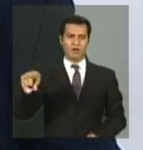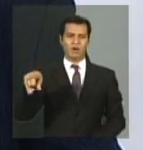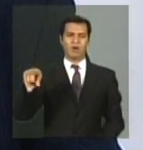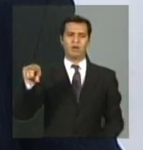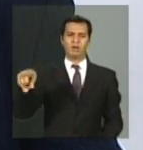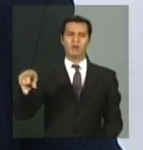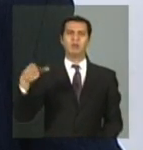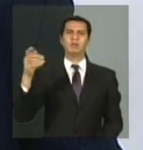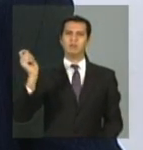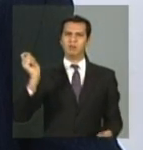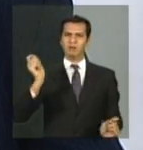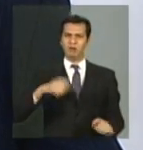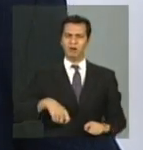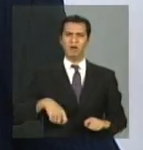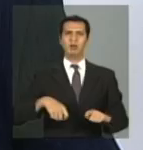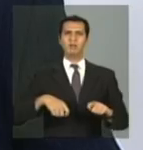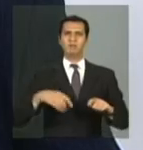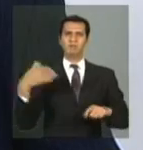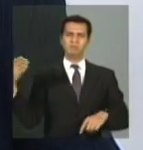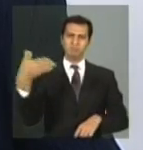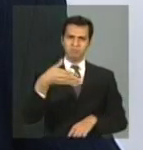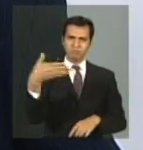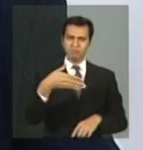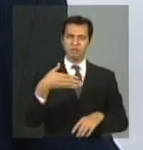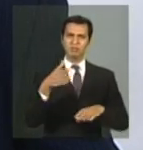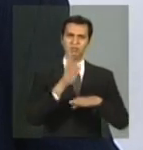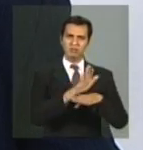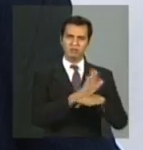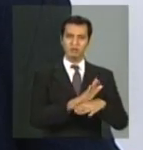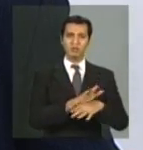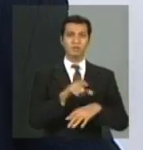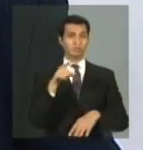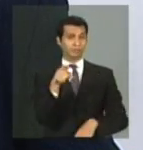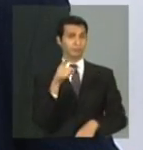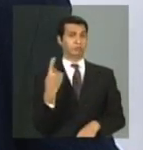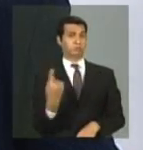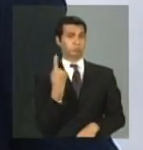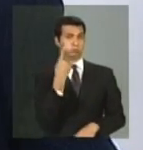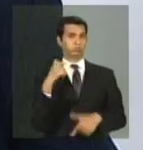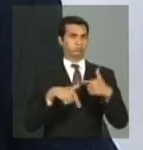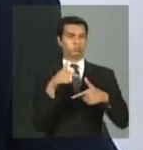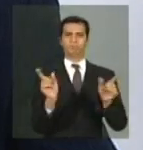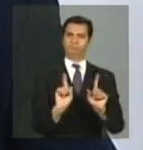caso. Não faça só, faça junto.